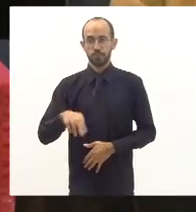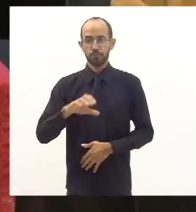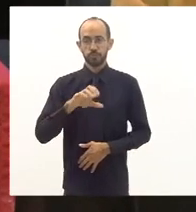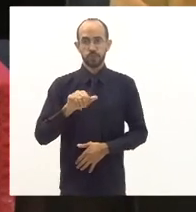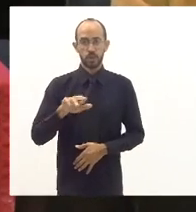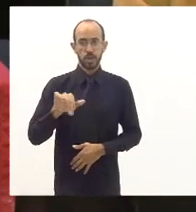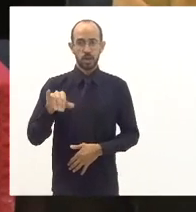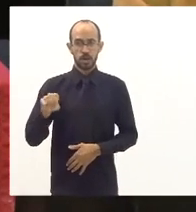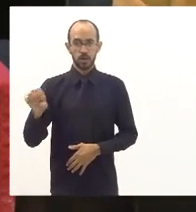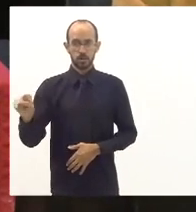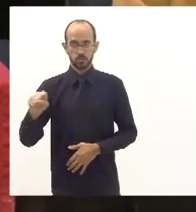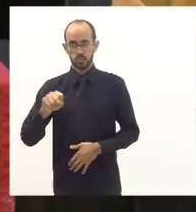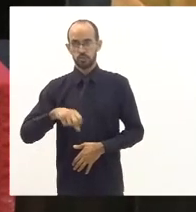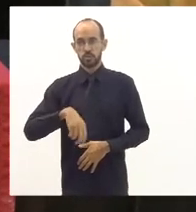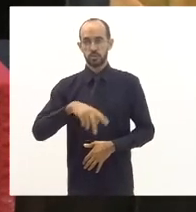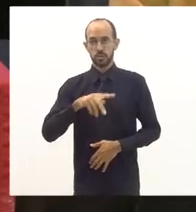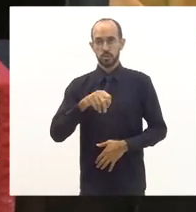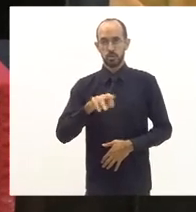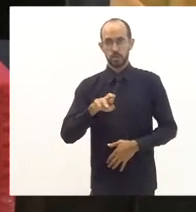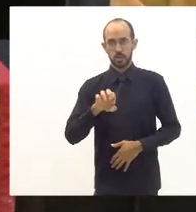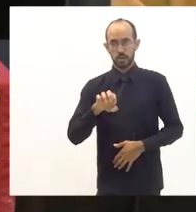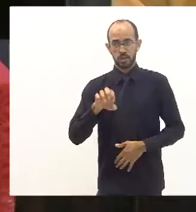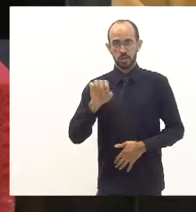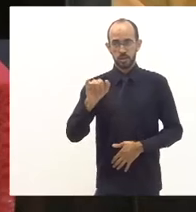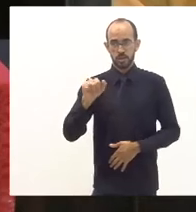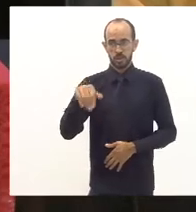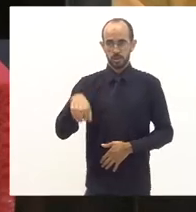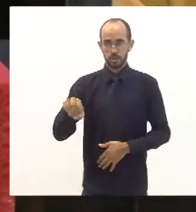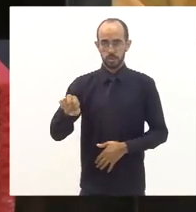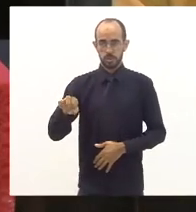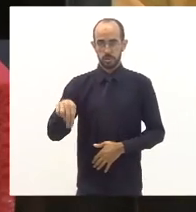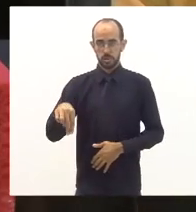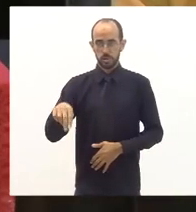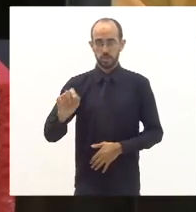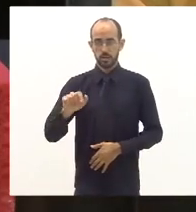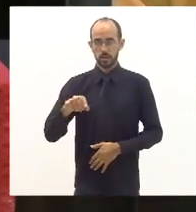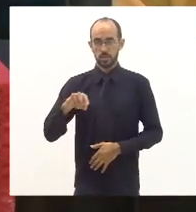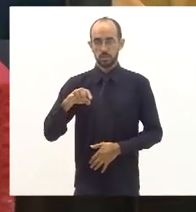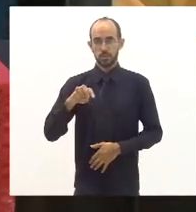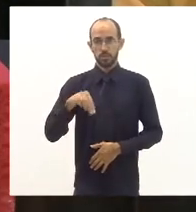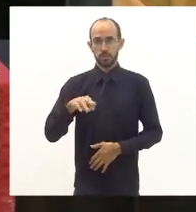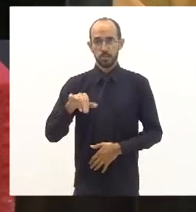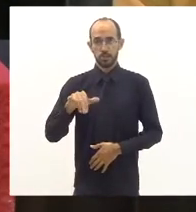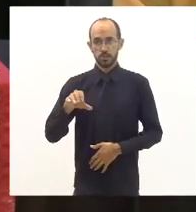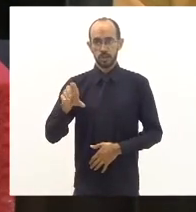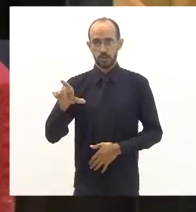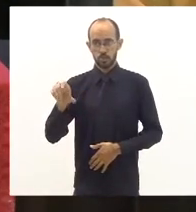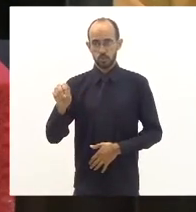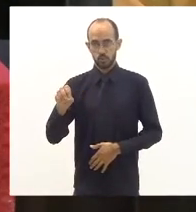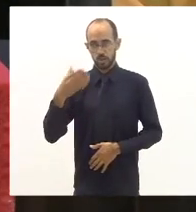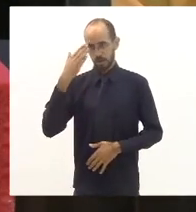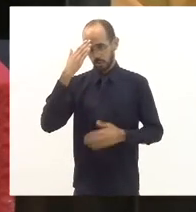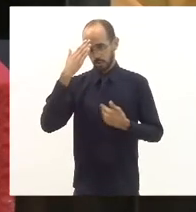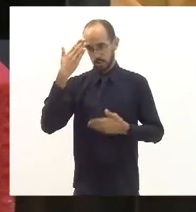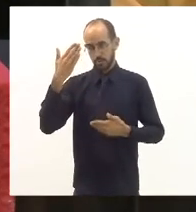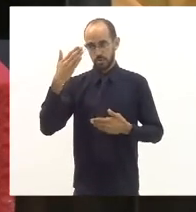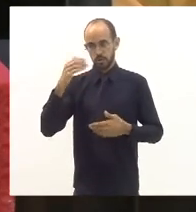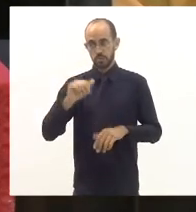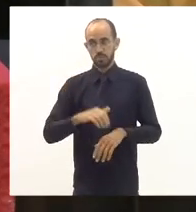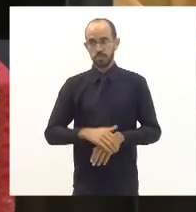Silva, a Karin Etier e o Marcelo Carbolan. Agradecê-los todos. Chegaram aqui,